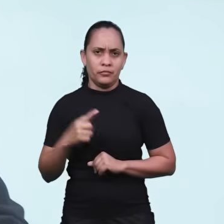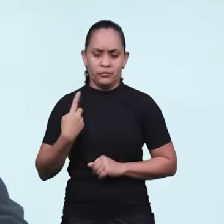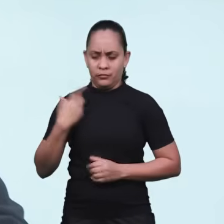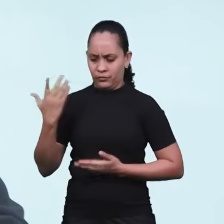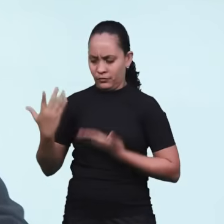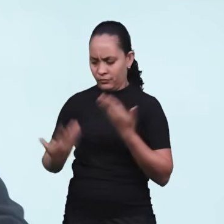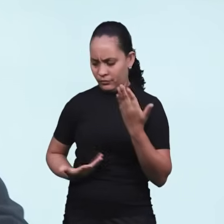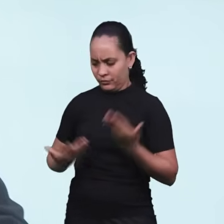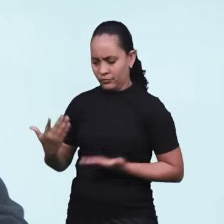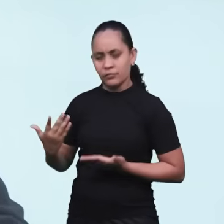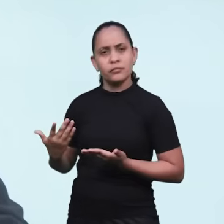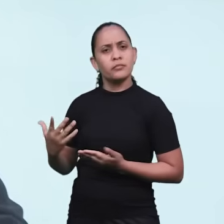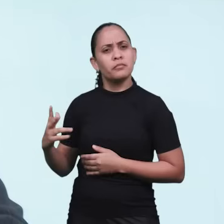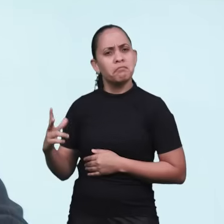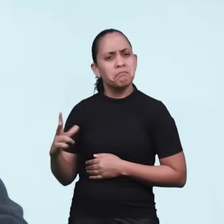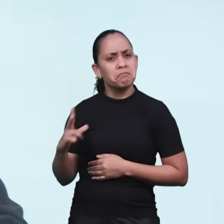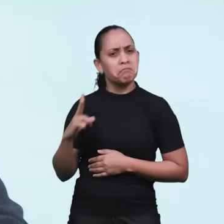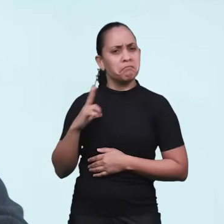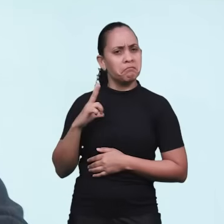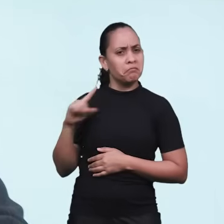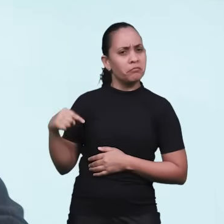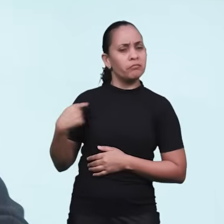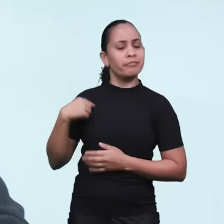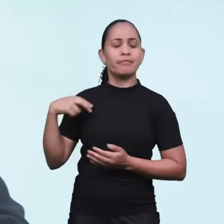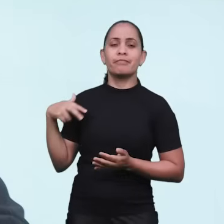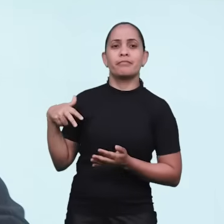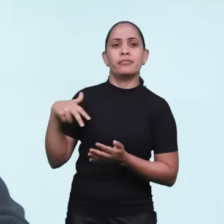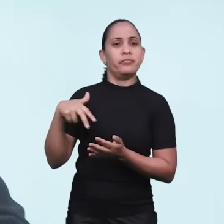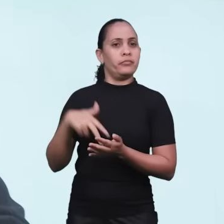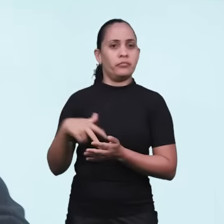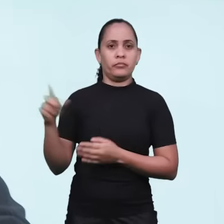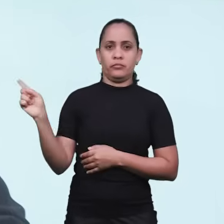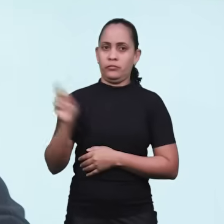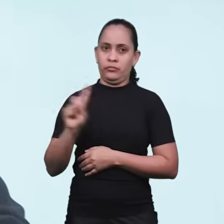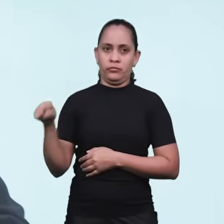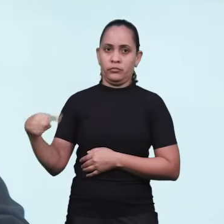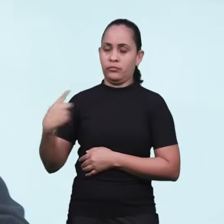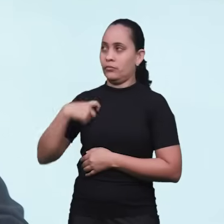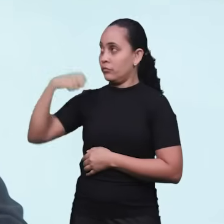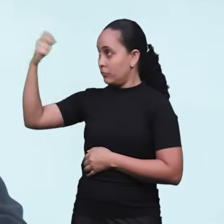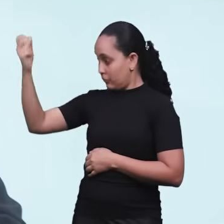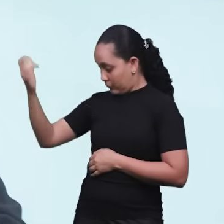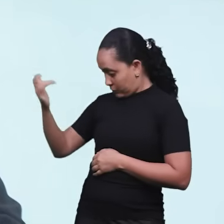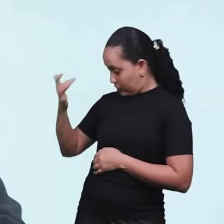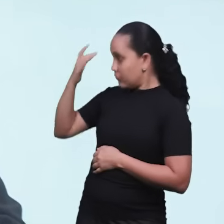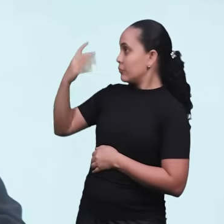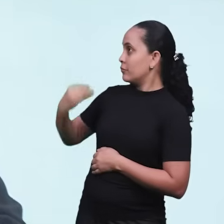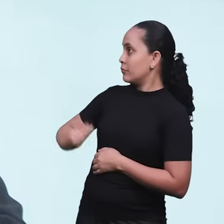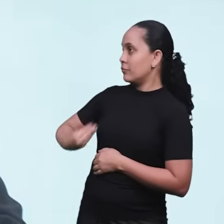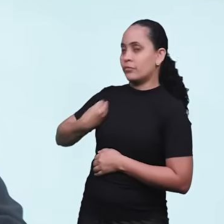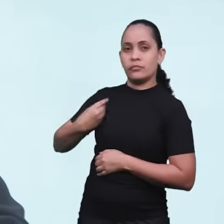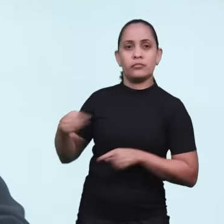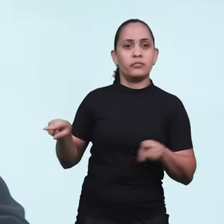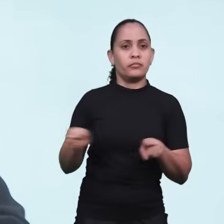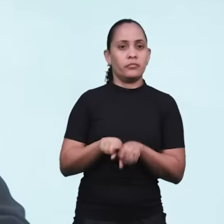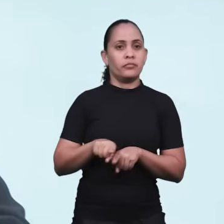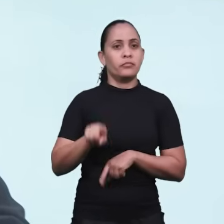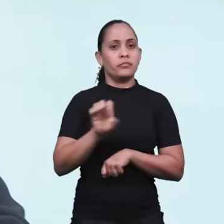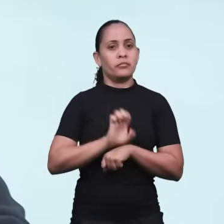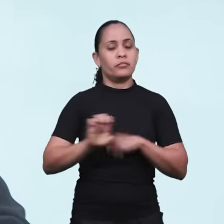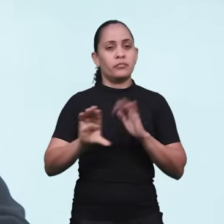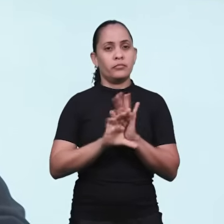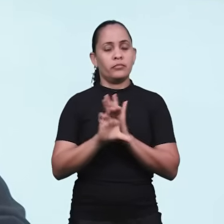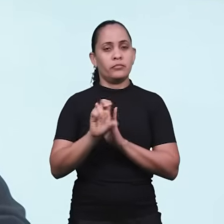os servos de Deus não são luz em si mesmos. Na verdade, eles são luz no Senhor. Isso está descrito